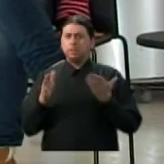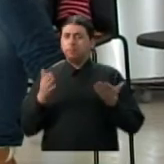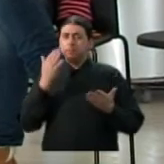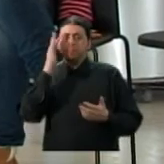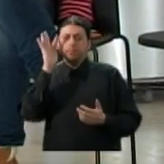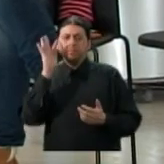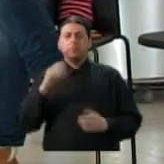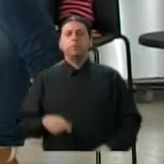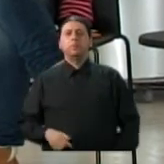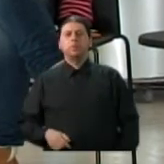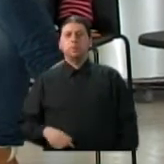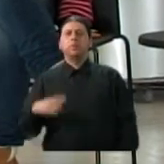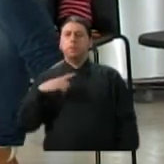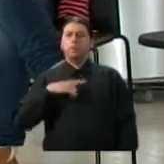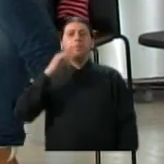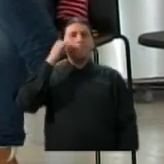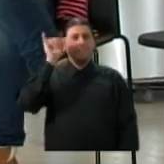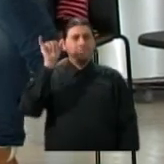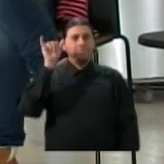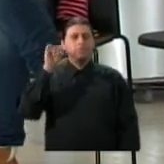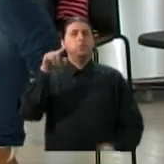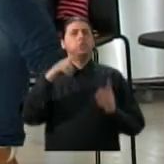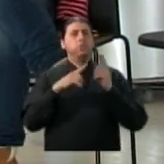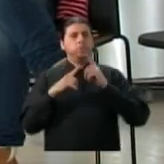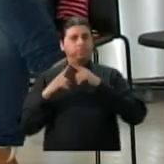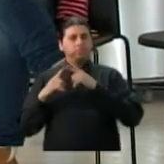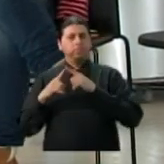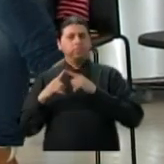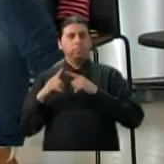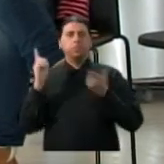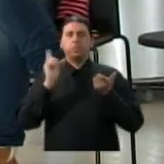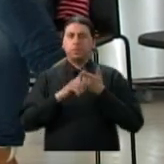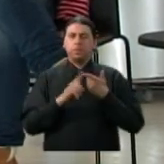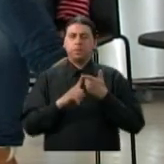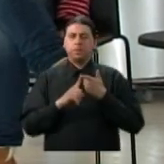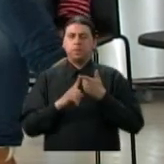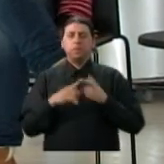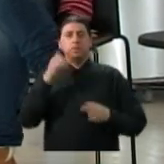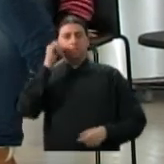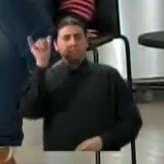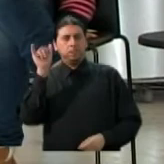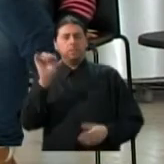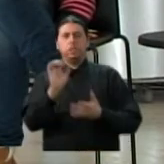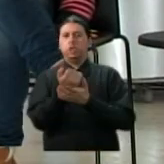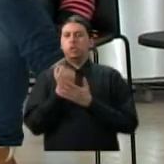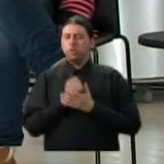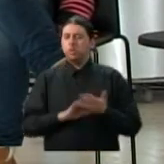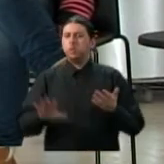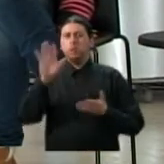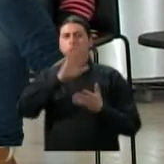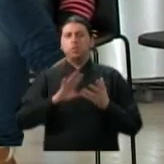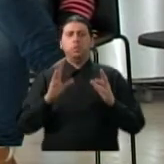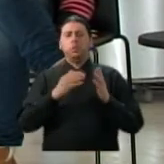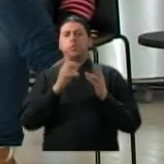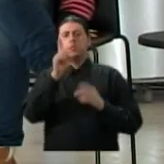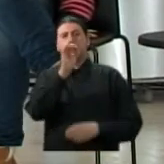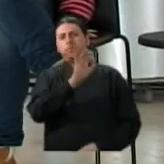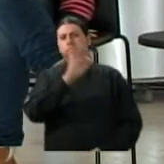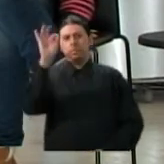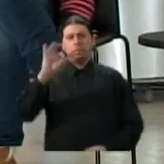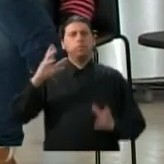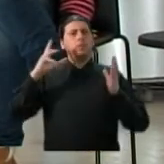se fala, né, a prevenção ela não é uma garantia de imunização plena, né? Mas é aquela